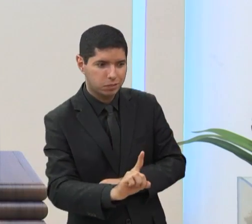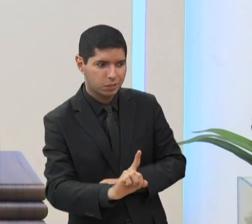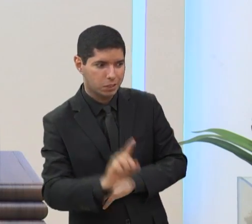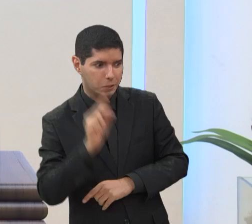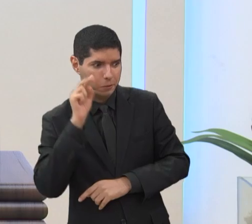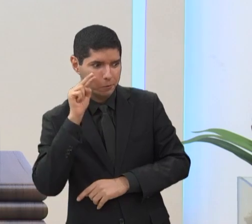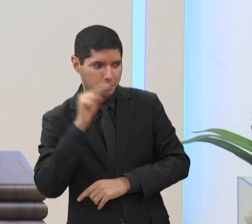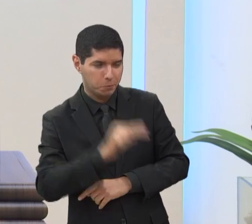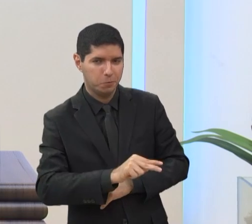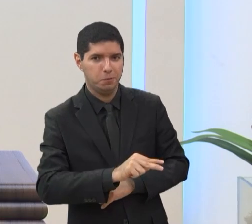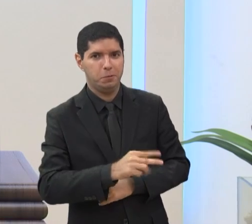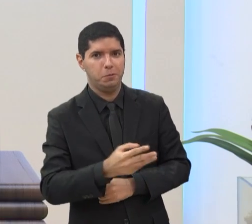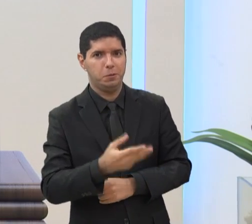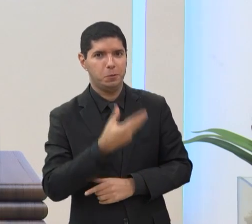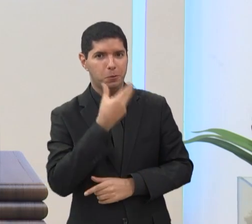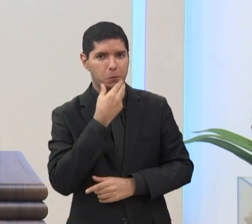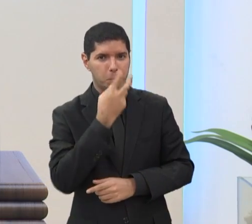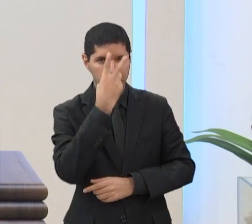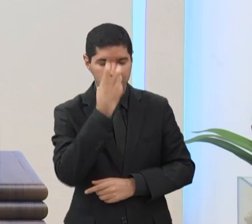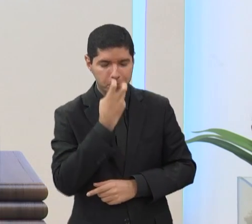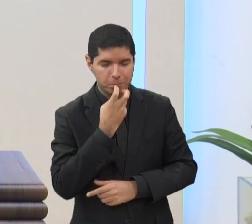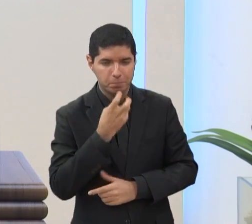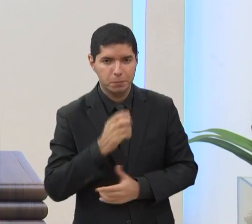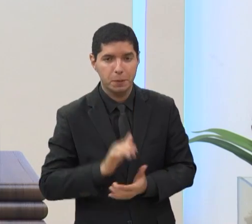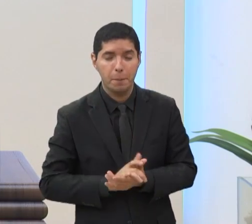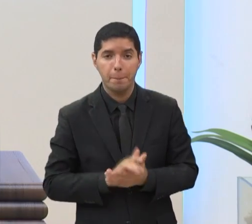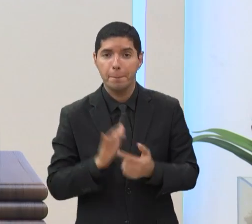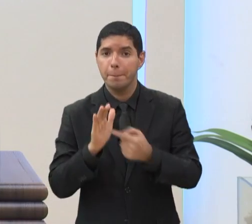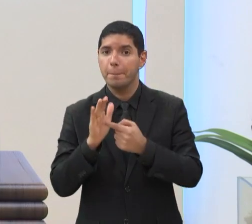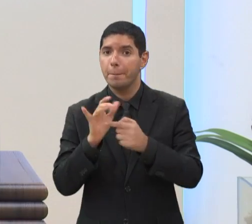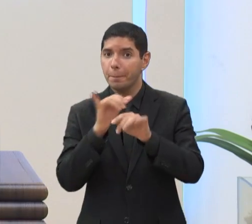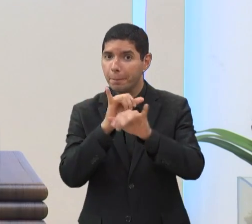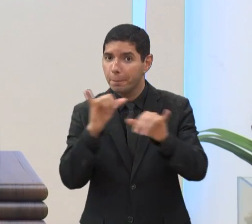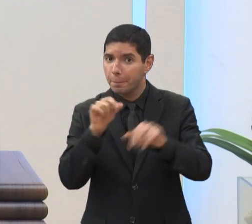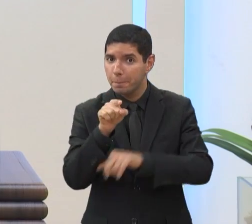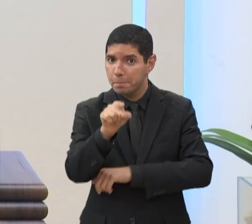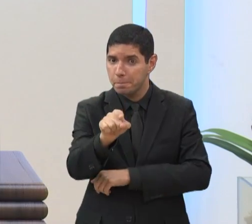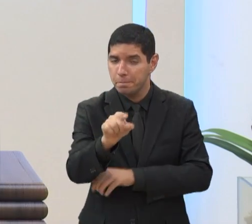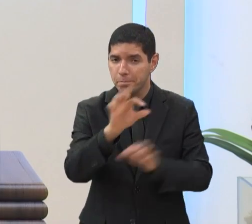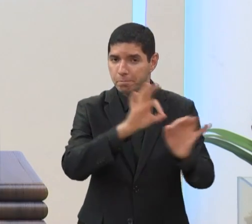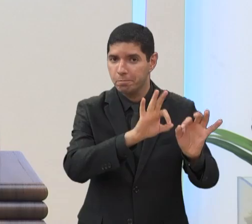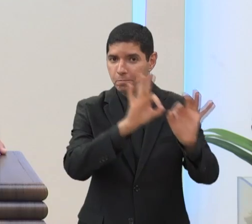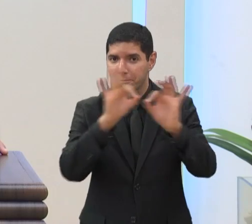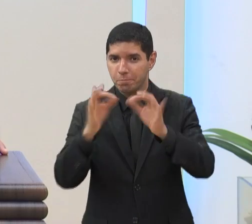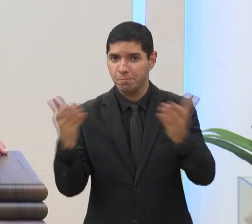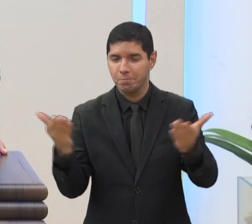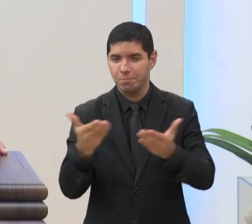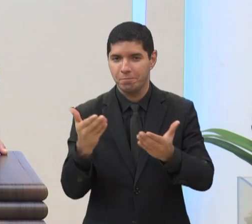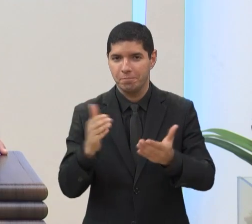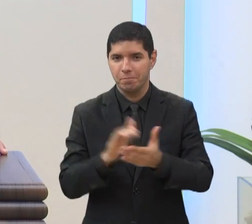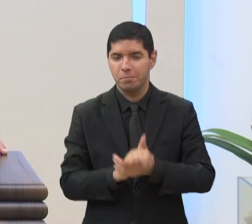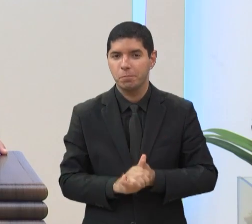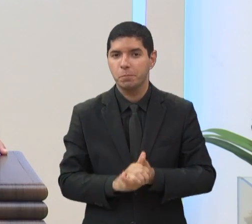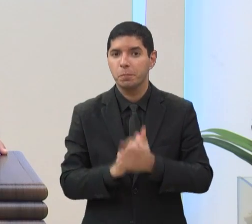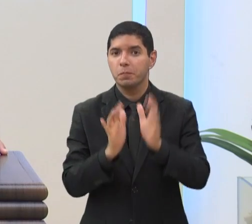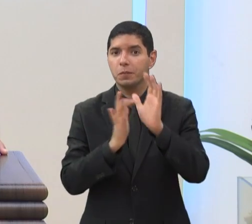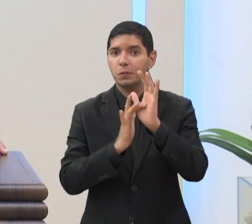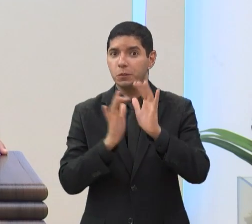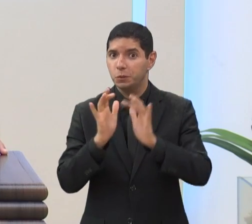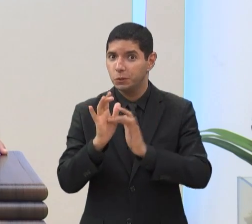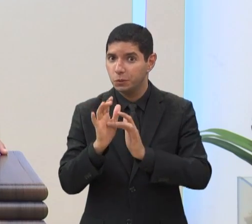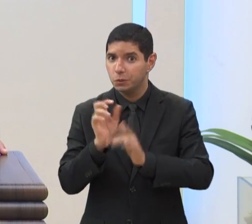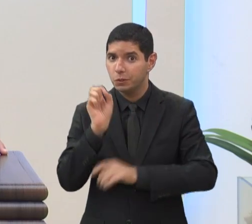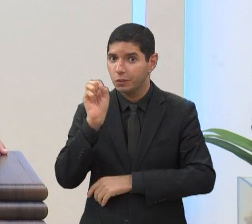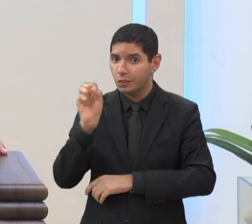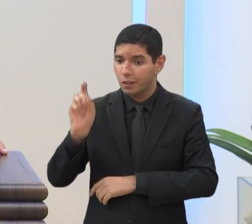ele. Glória a Deus. E eu já tenho uma mensagem para você que me ouve agora. Jesus também